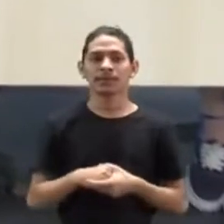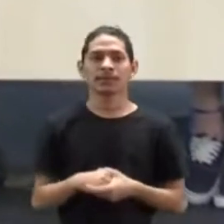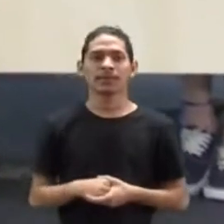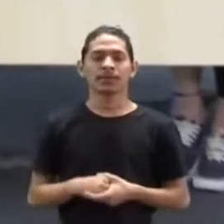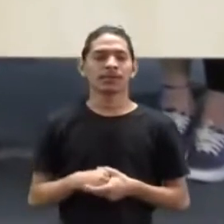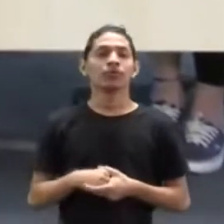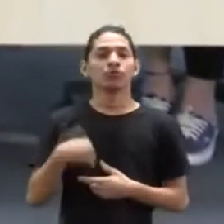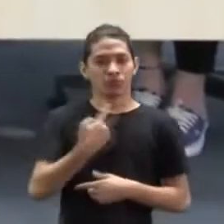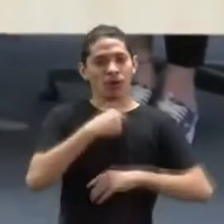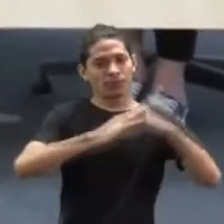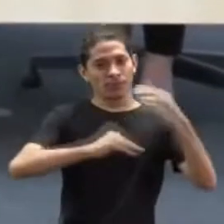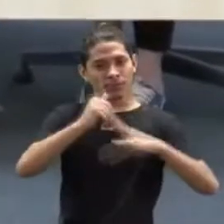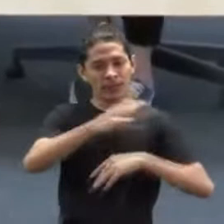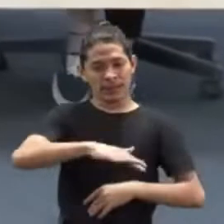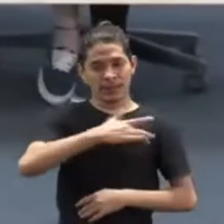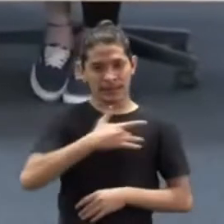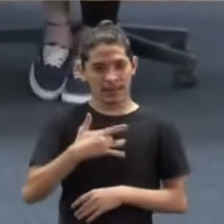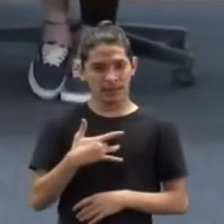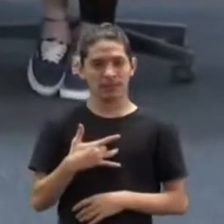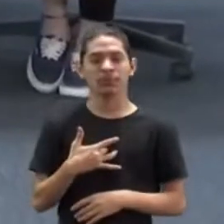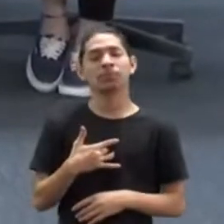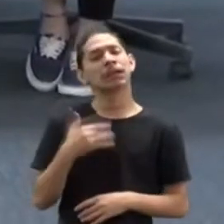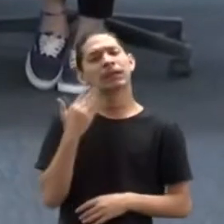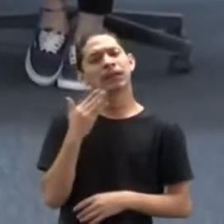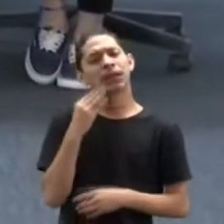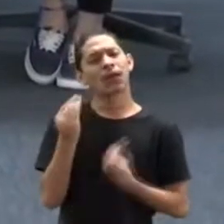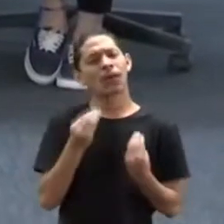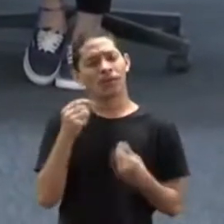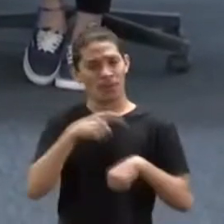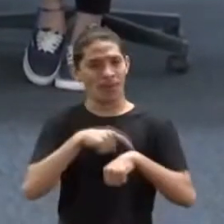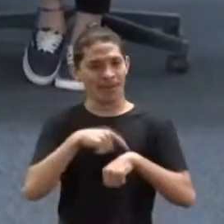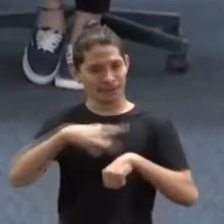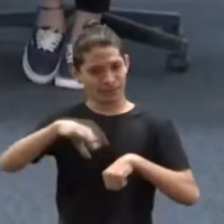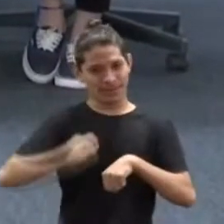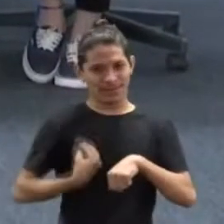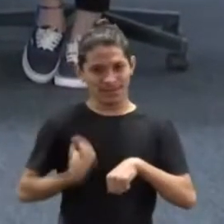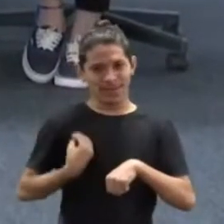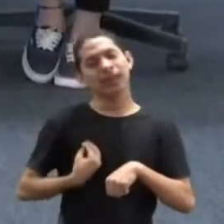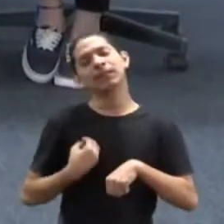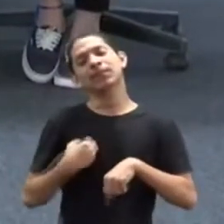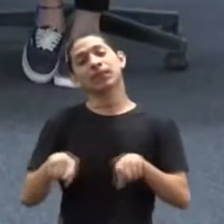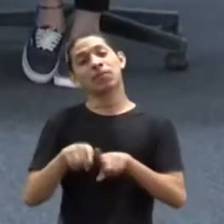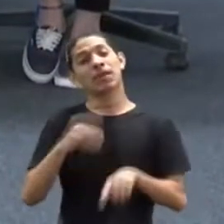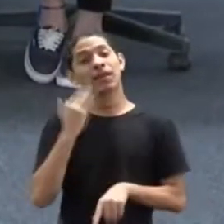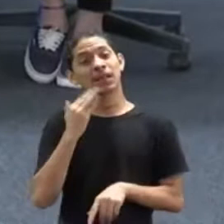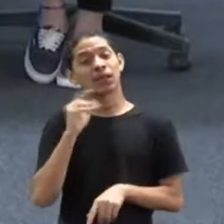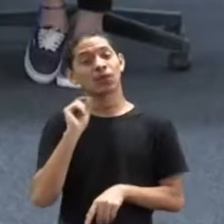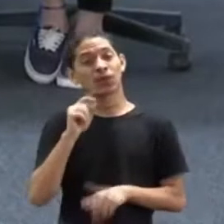prorrogação ou não das restrições no estado o mais recente Decreto Estadual prorrogou o toque de recolher